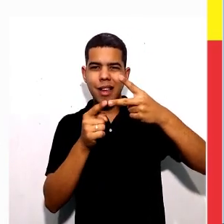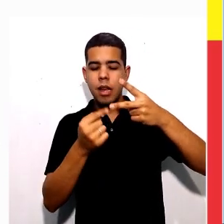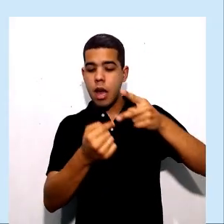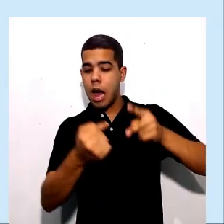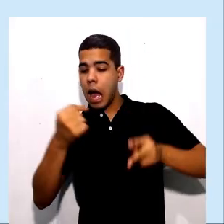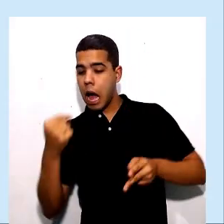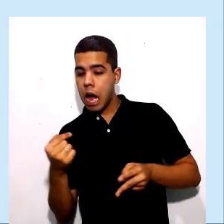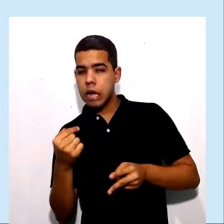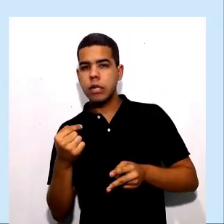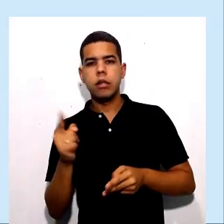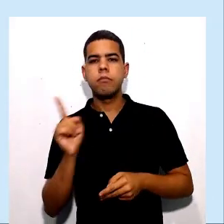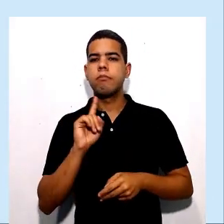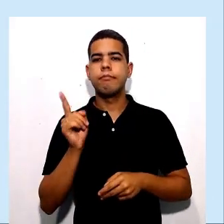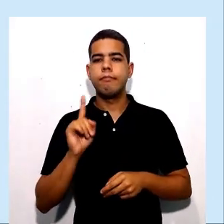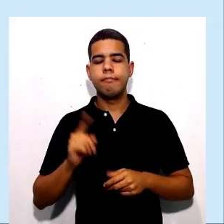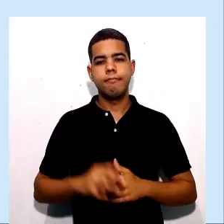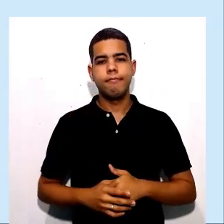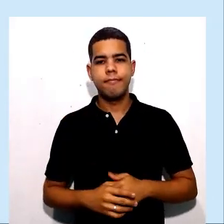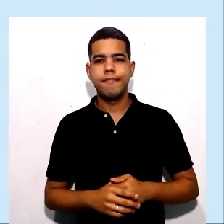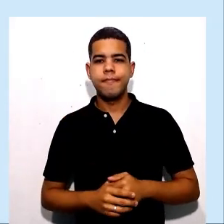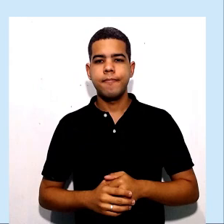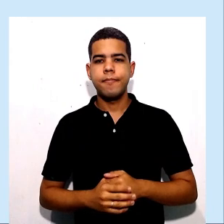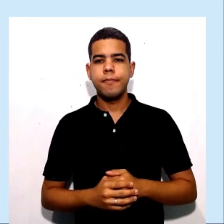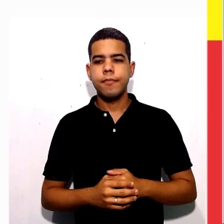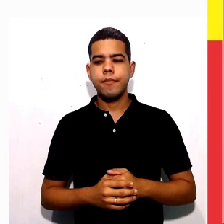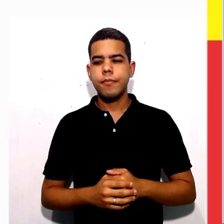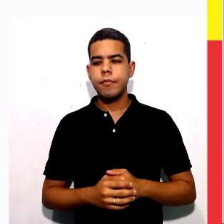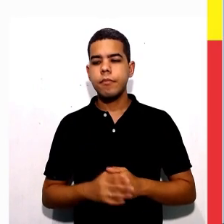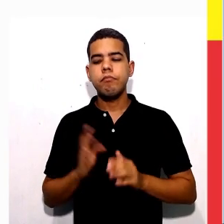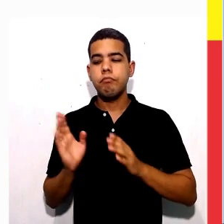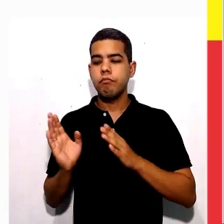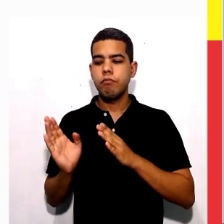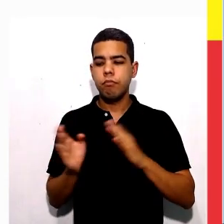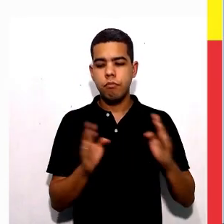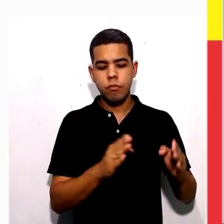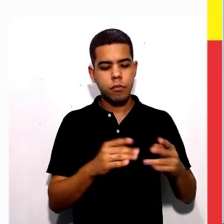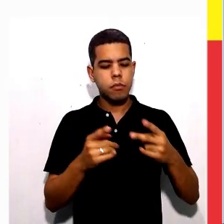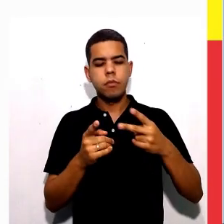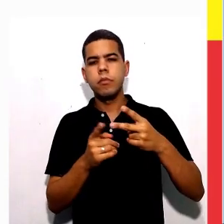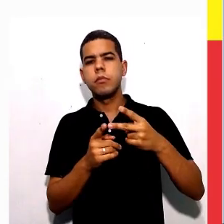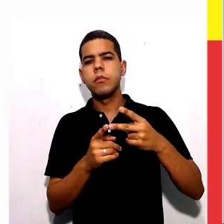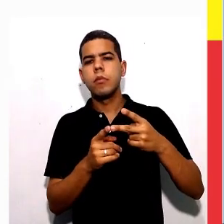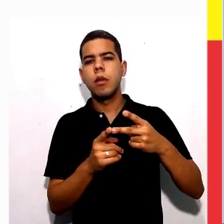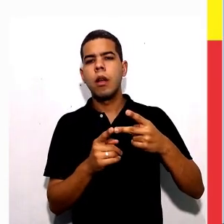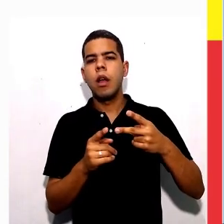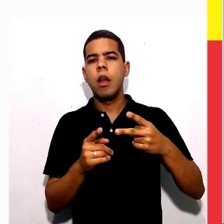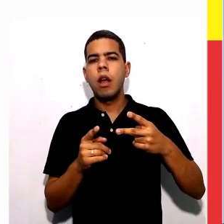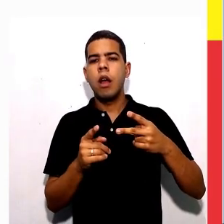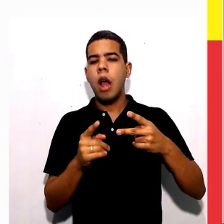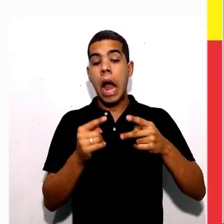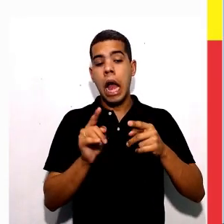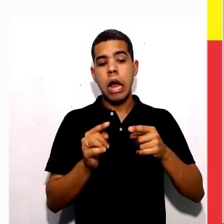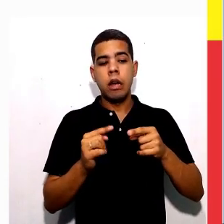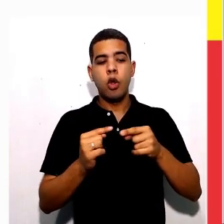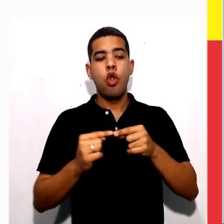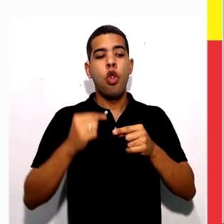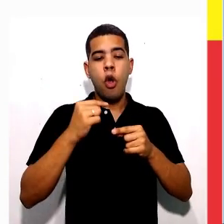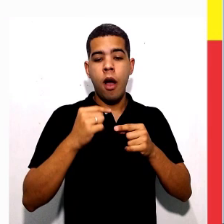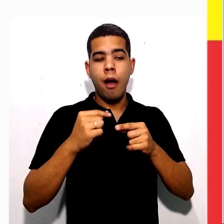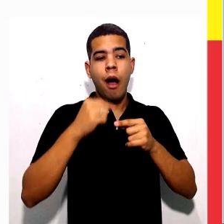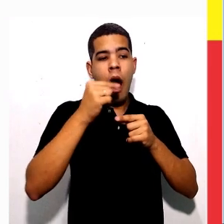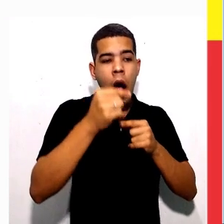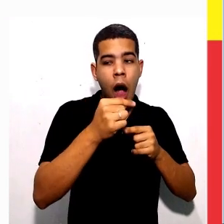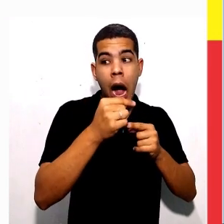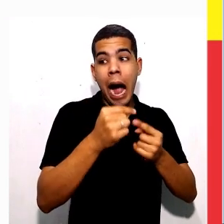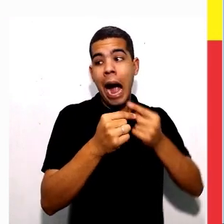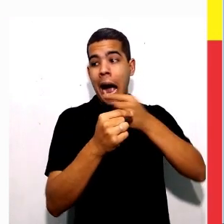anterior. Então, é não recursiva. Então, ó, as sequências não recursivas são aquelas que não dependem de